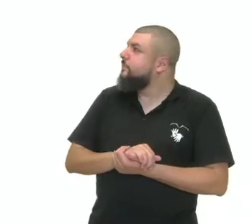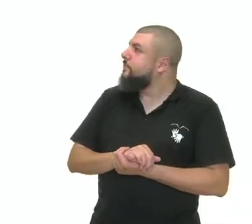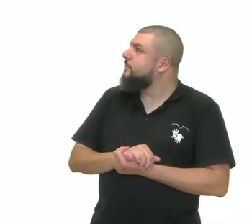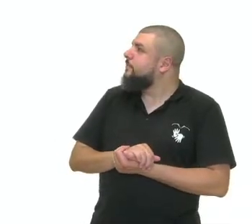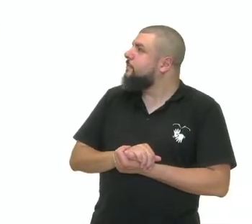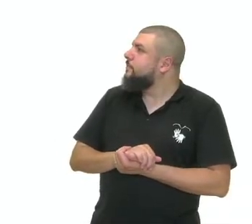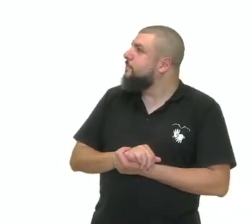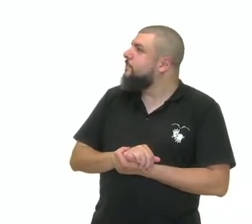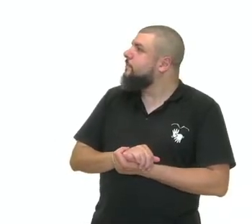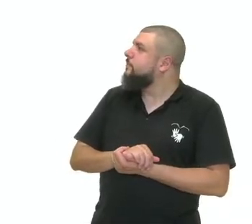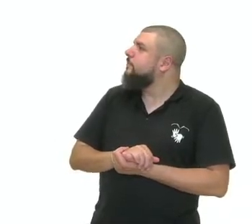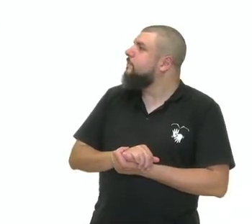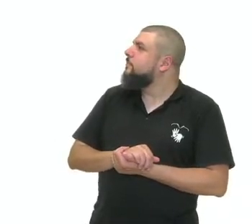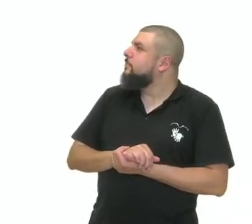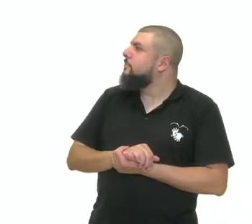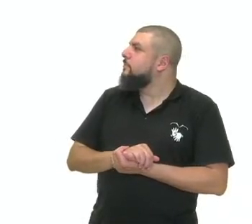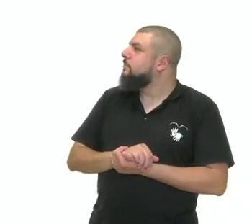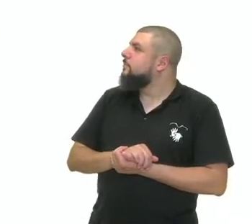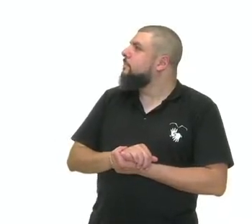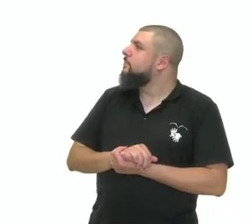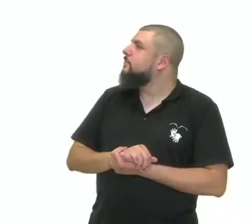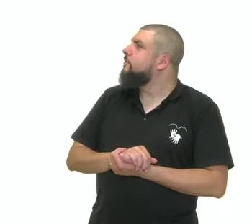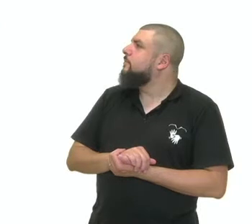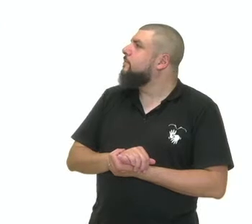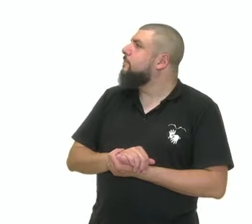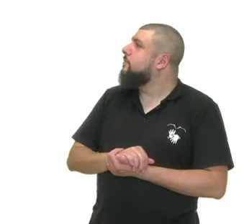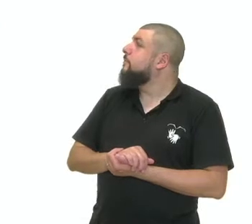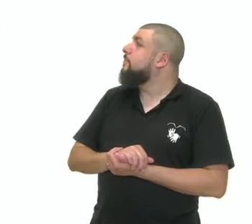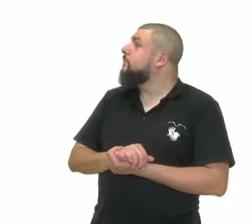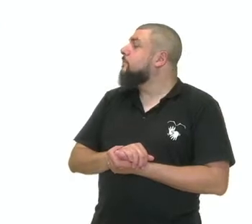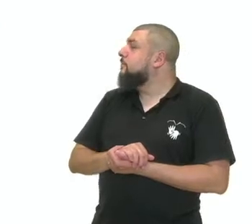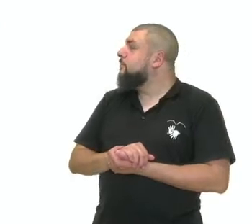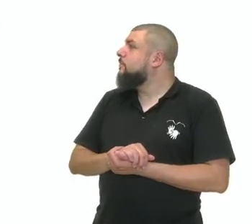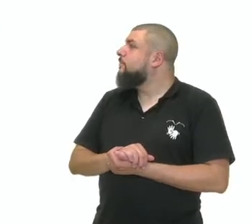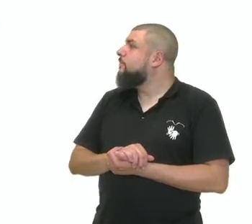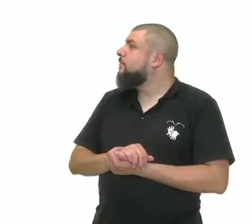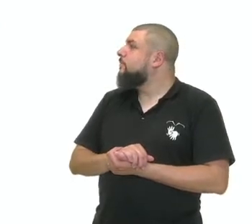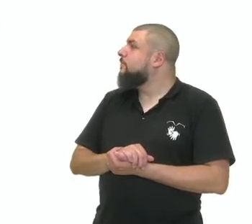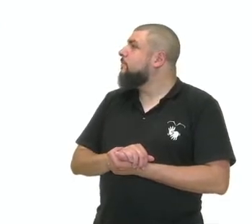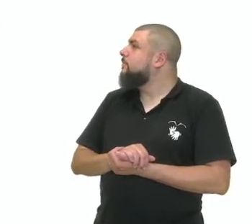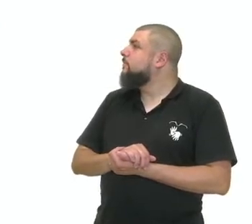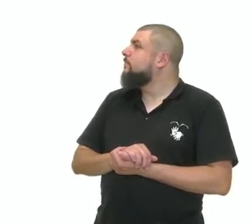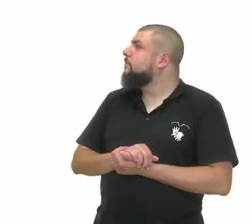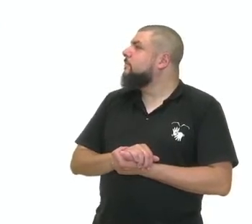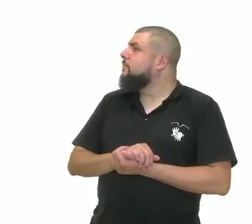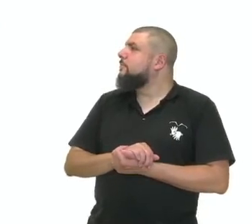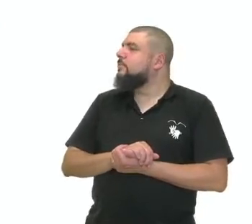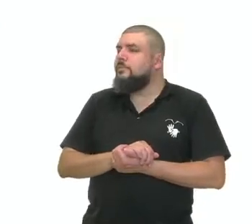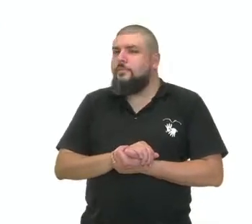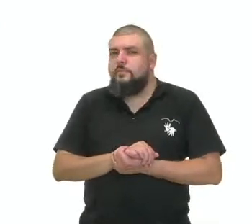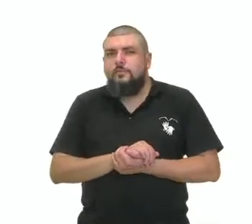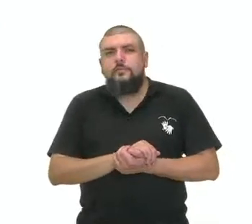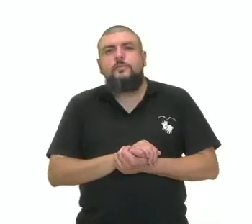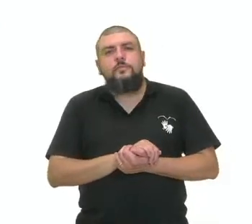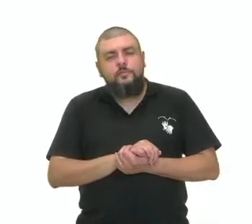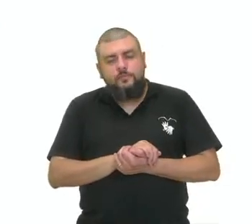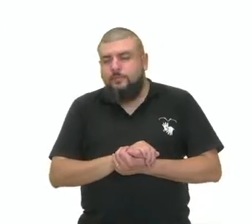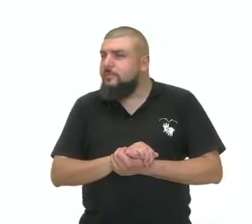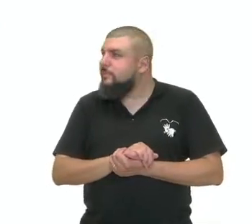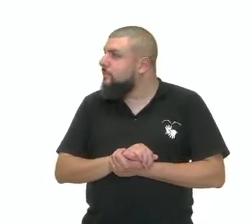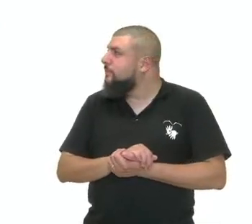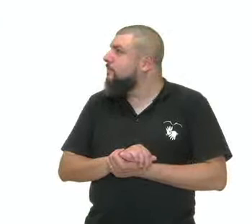símbolos paranaenses e refletir sobre a importância dos hinos e reconhecer o hino do Paraná e também